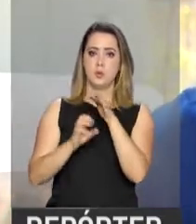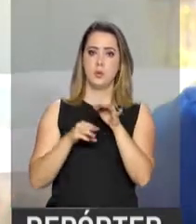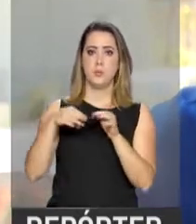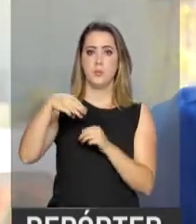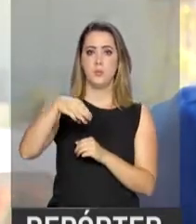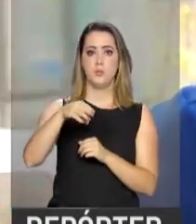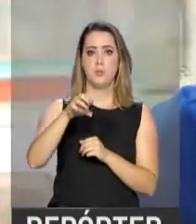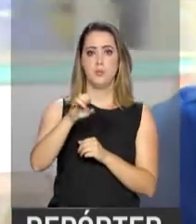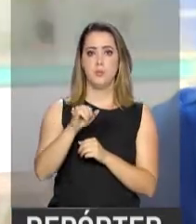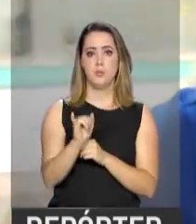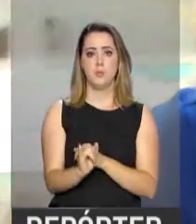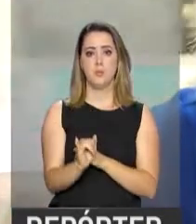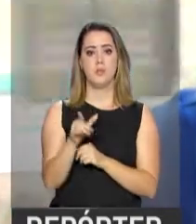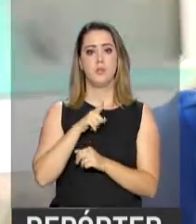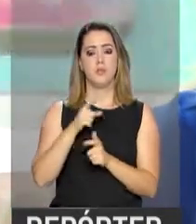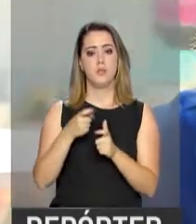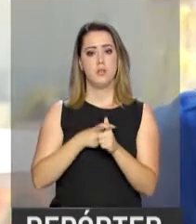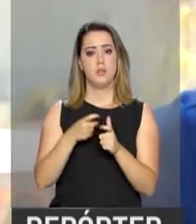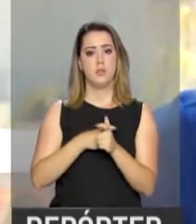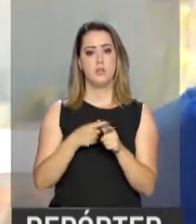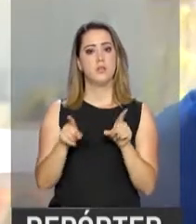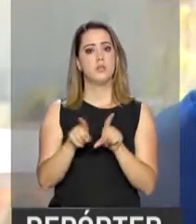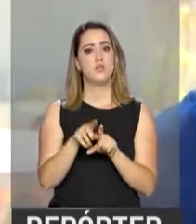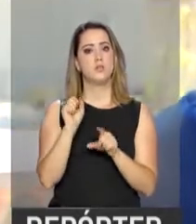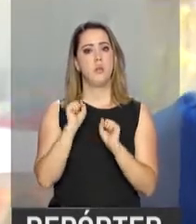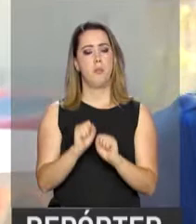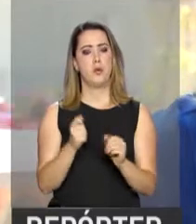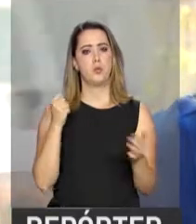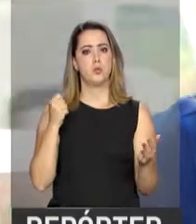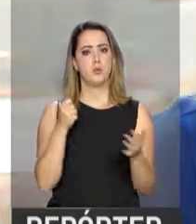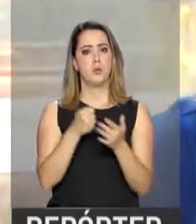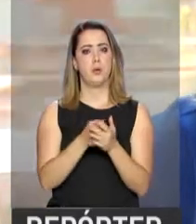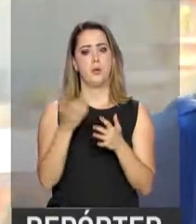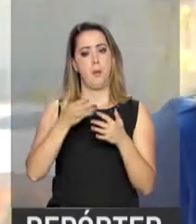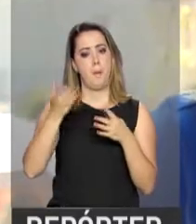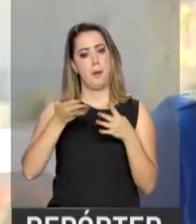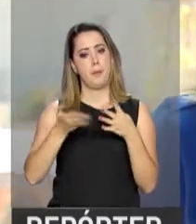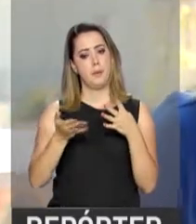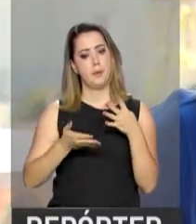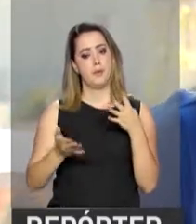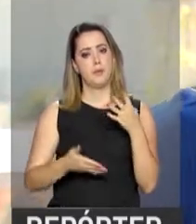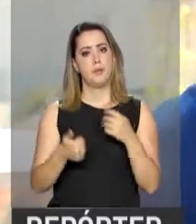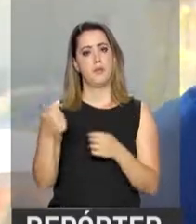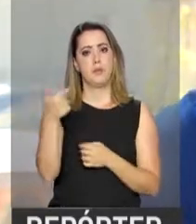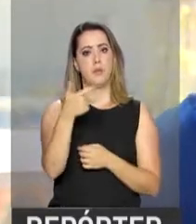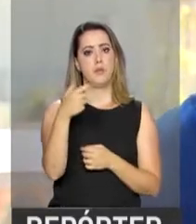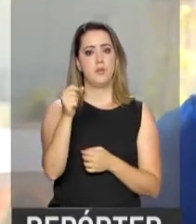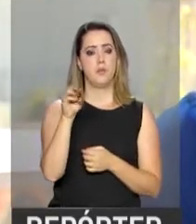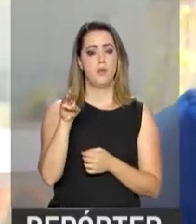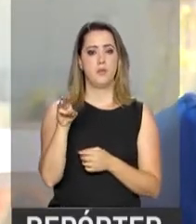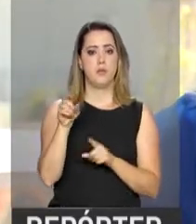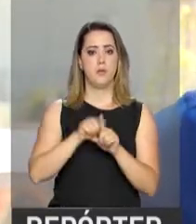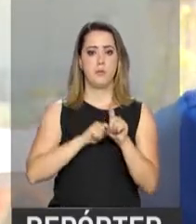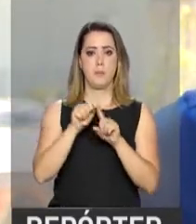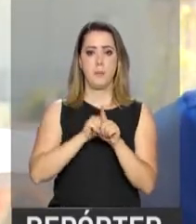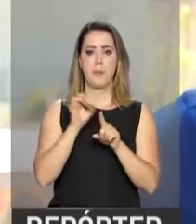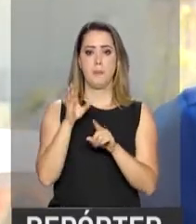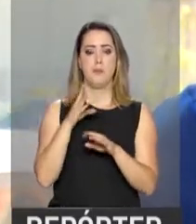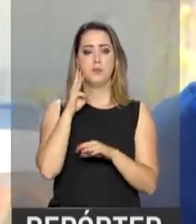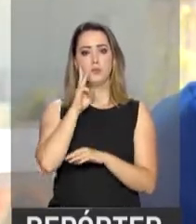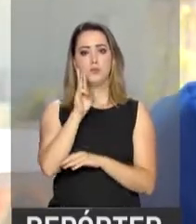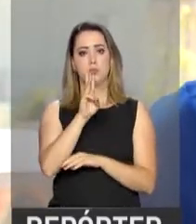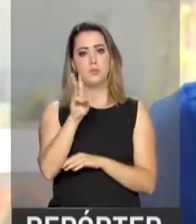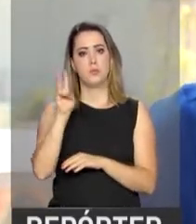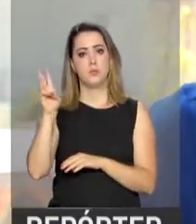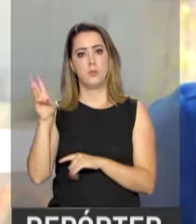tenham débitos com a receita federal como jamerson vão poder financiar o que devem em até 120 meses basta acessar o